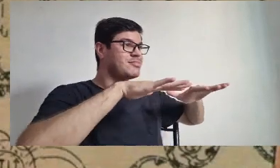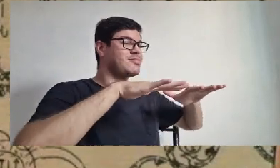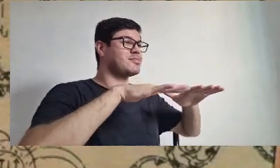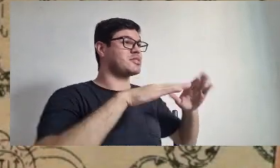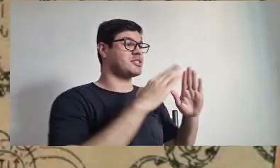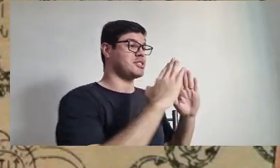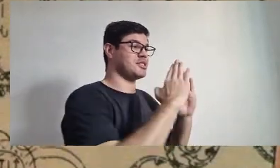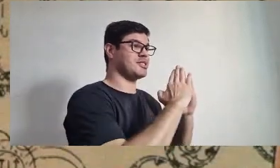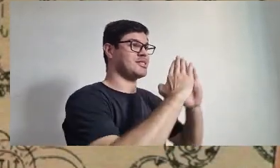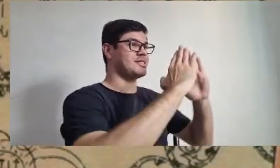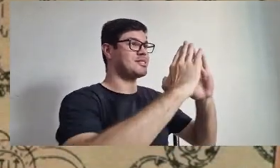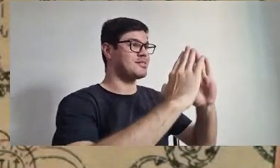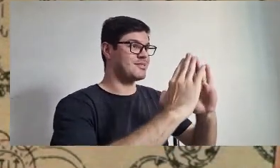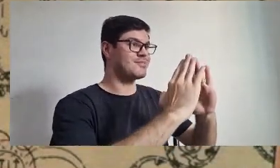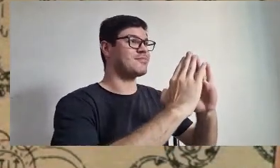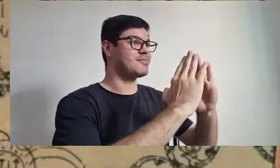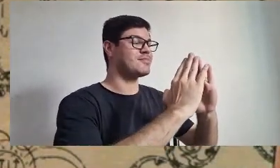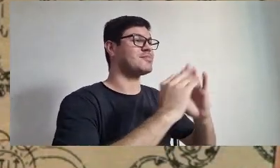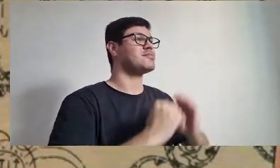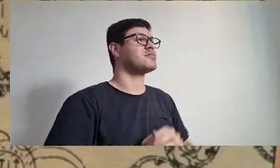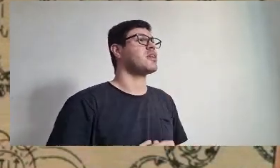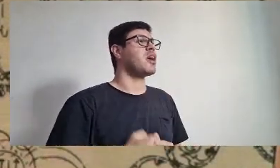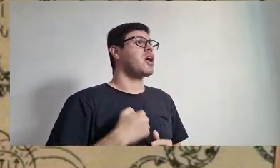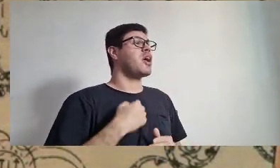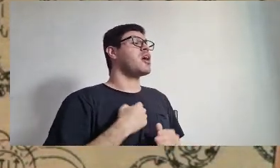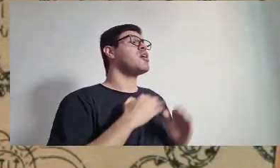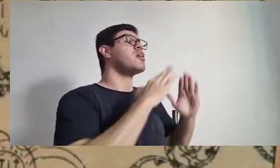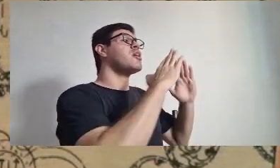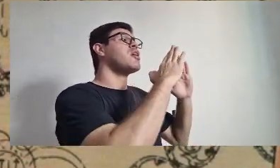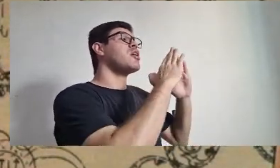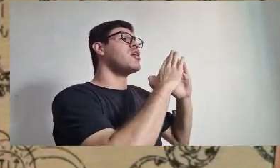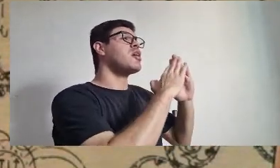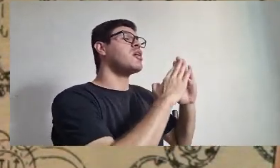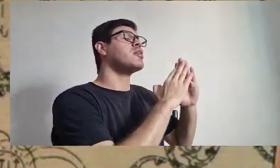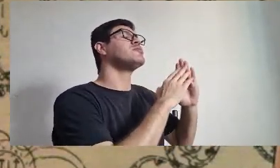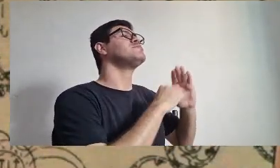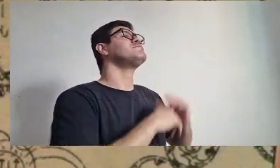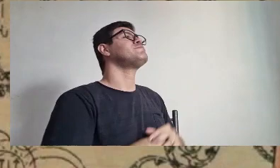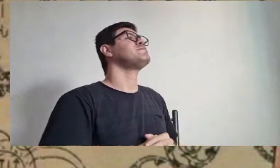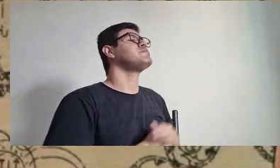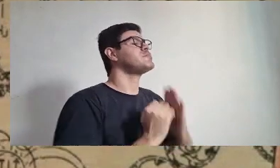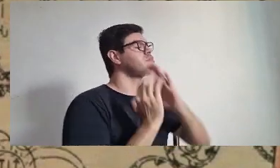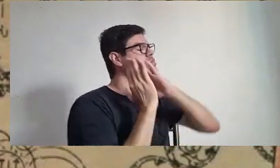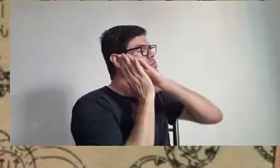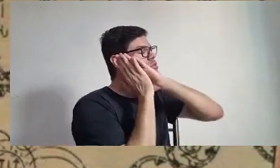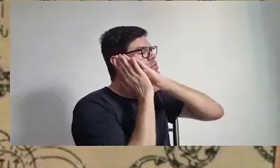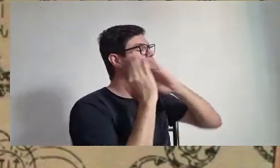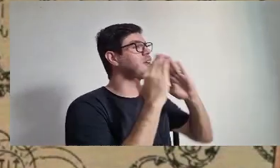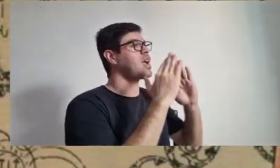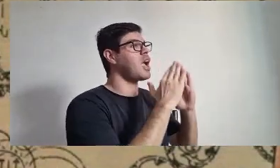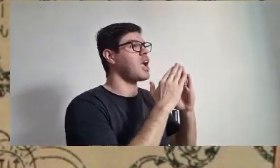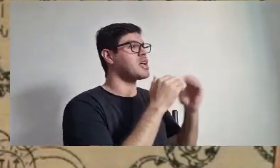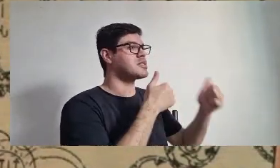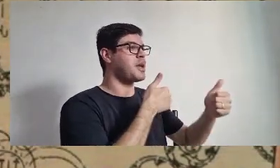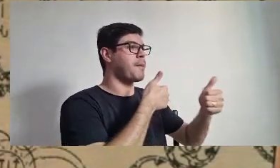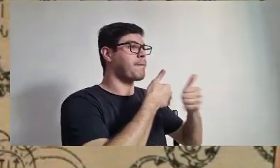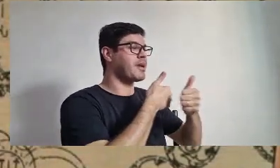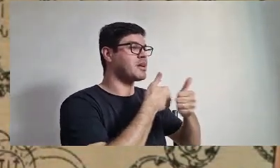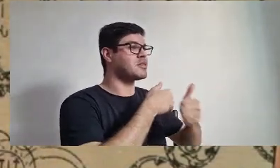vizinho da casa deles e fiquei hospedado ali, dormi numa casa lá perto da igreja do